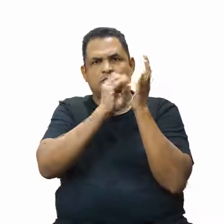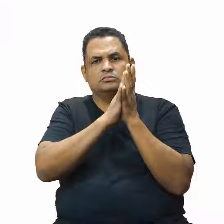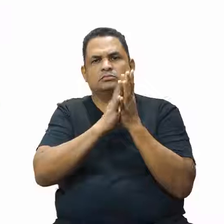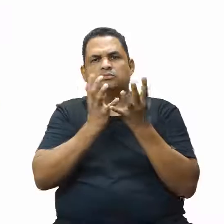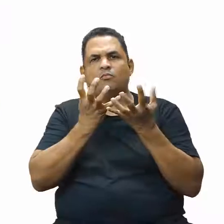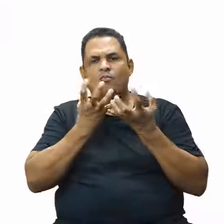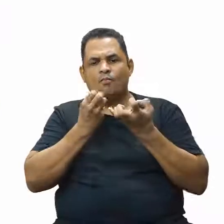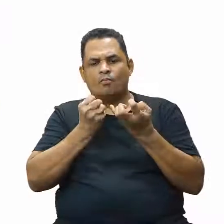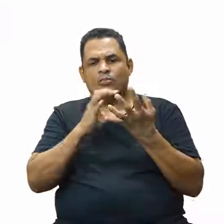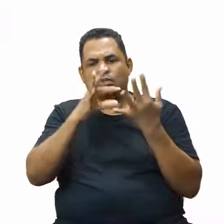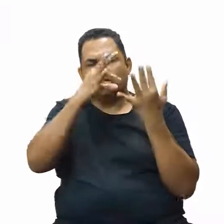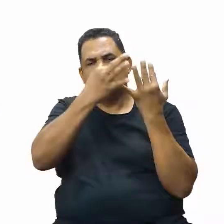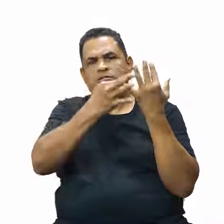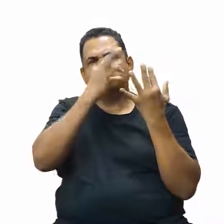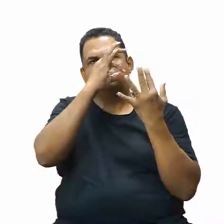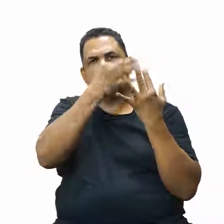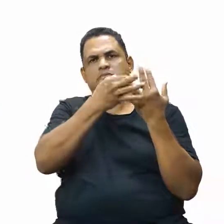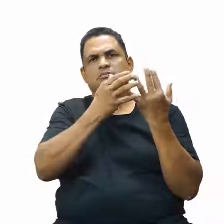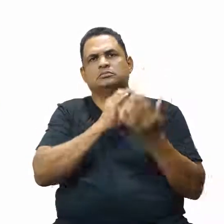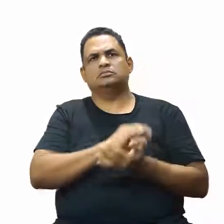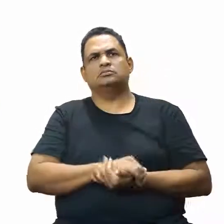das folhas.